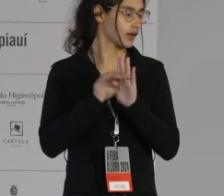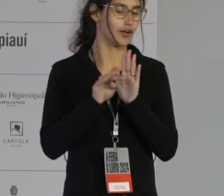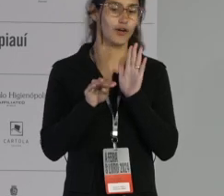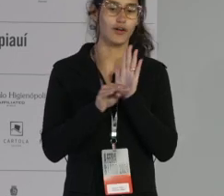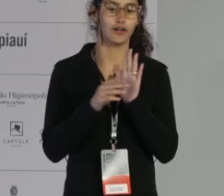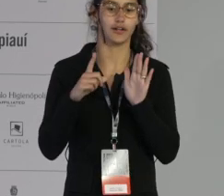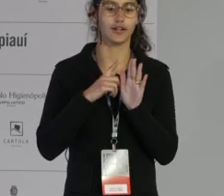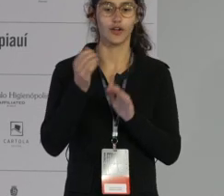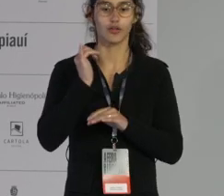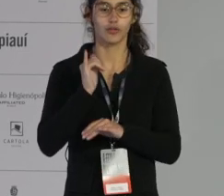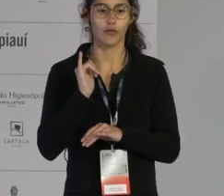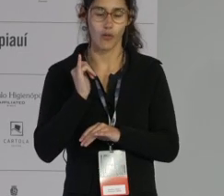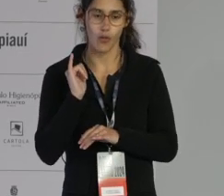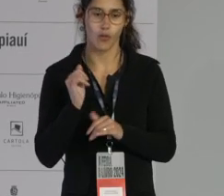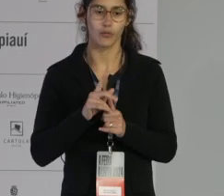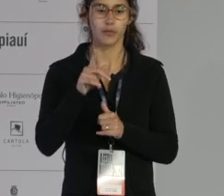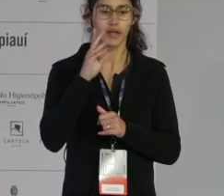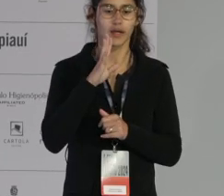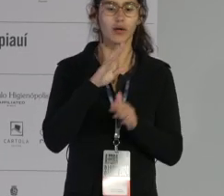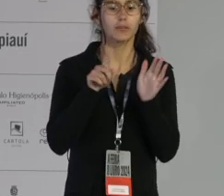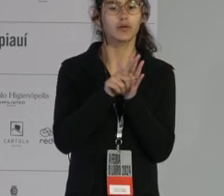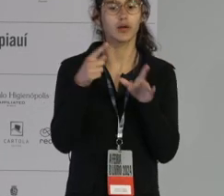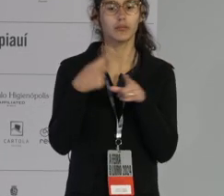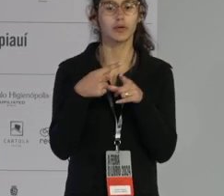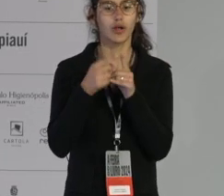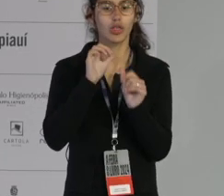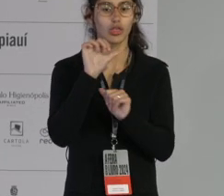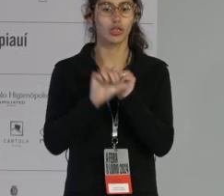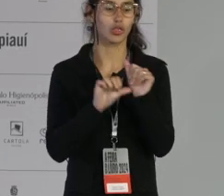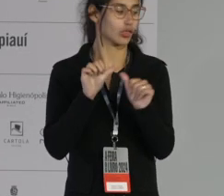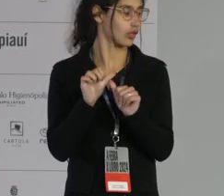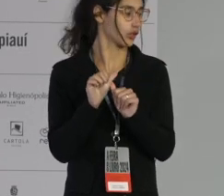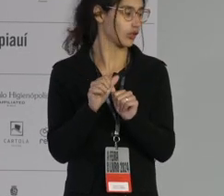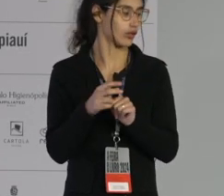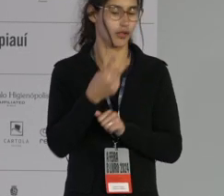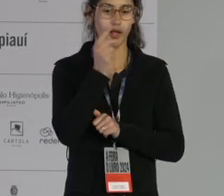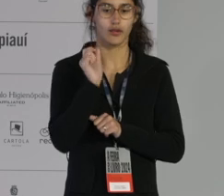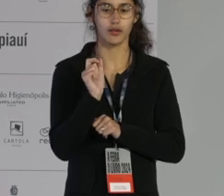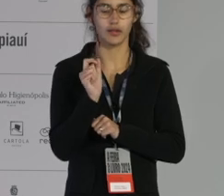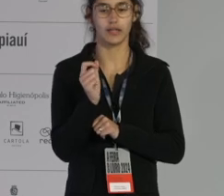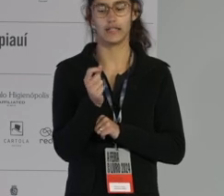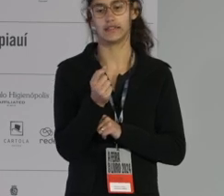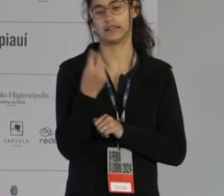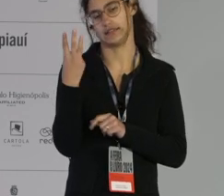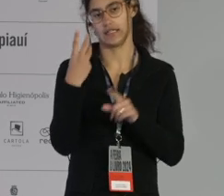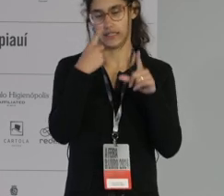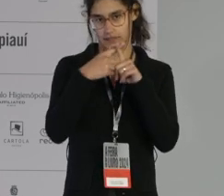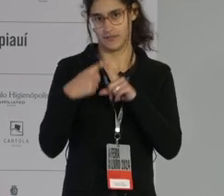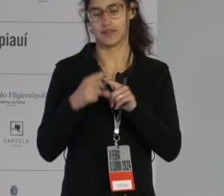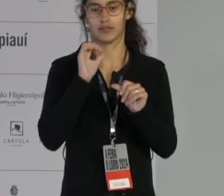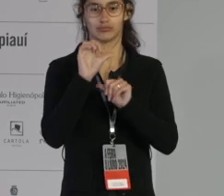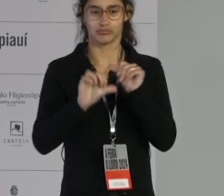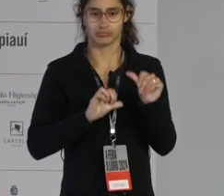A ordem dos contos é legal você perguntar, porque ela mudou, acho que, pelo menos 3 vezes.